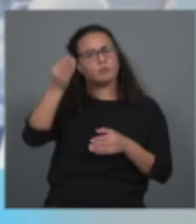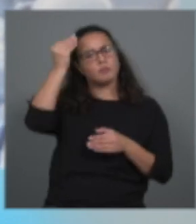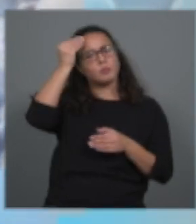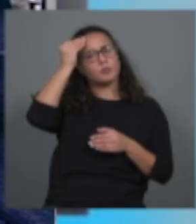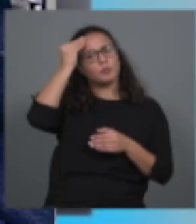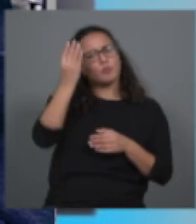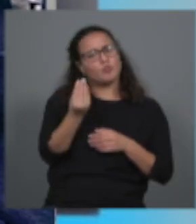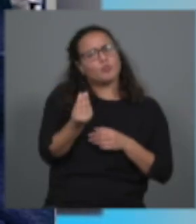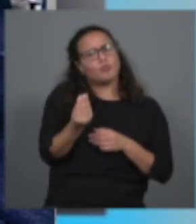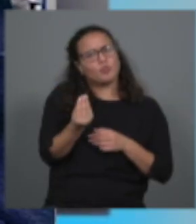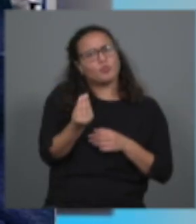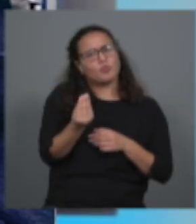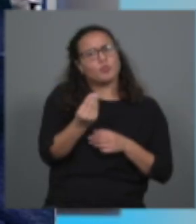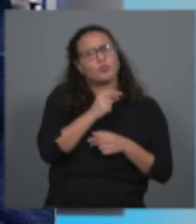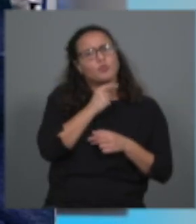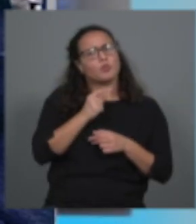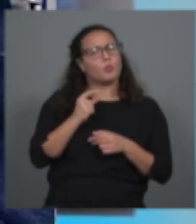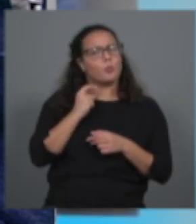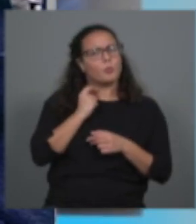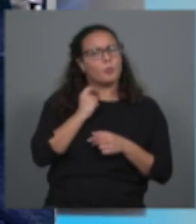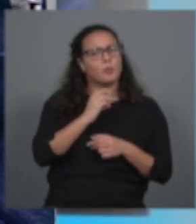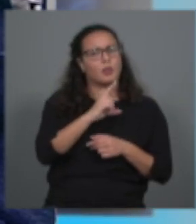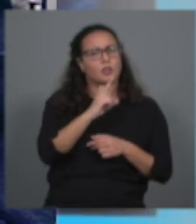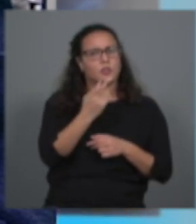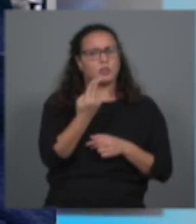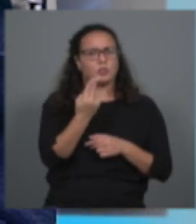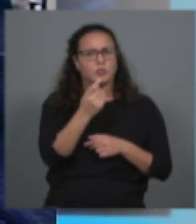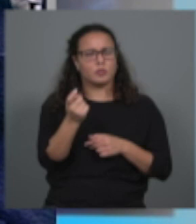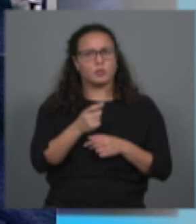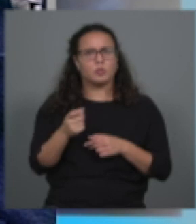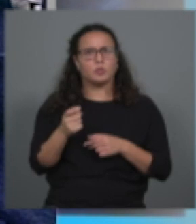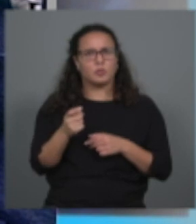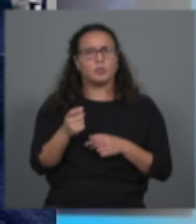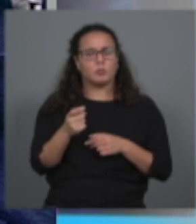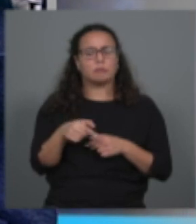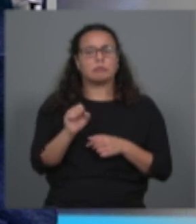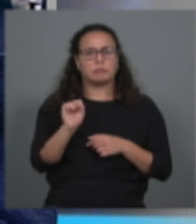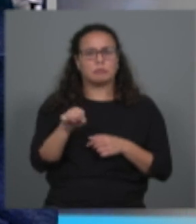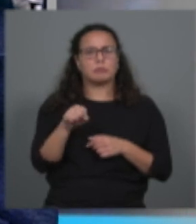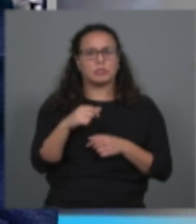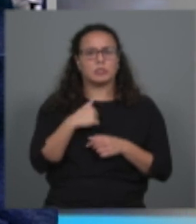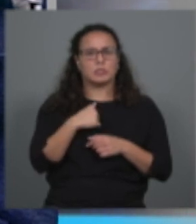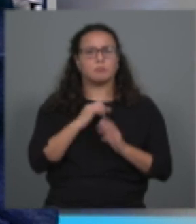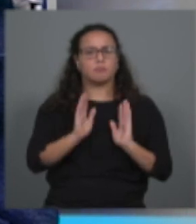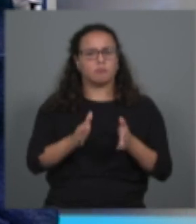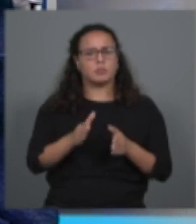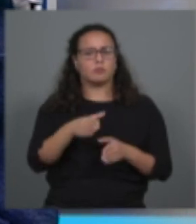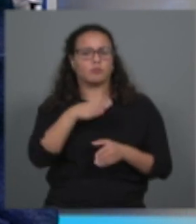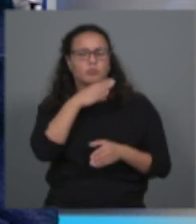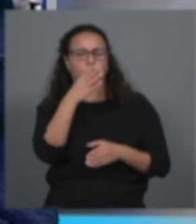dúvida, como diz o Papa, que temos que cheirar às ovelhas, temos que nos dedicar aos mais pobres, aos